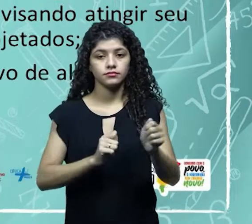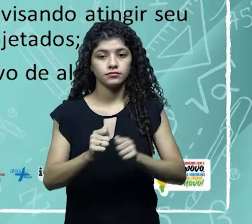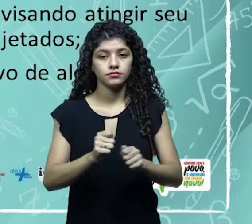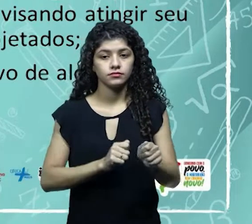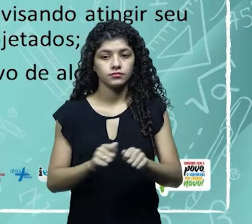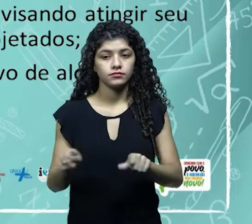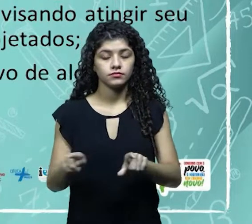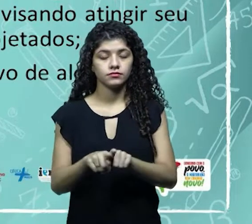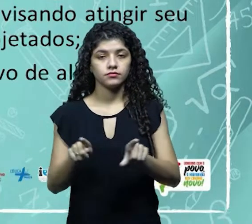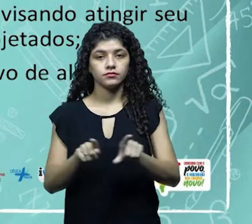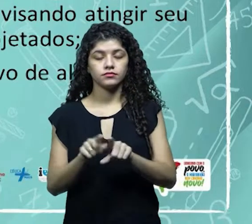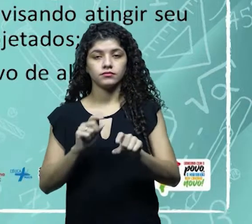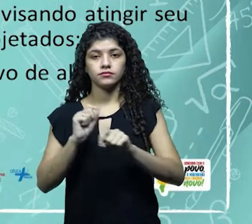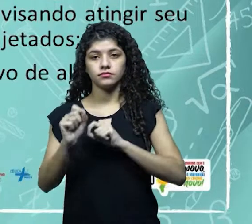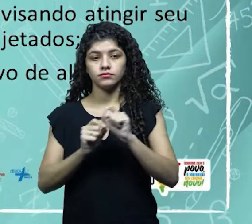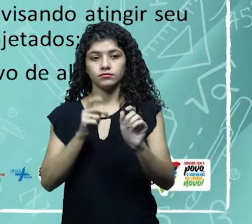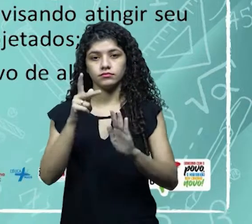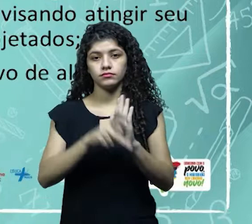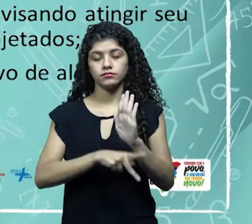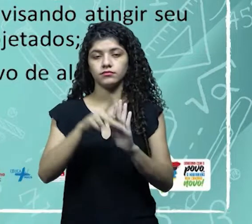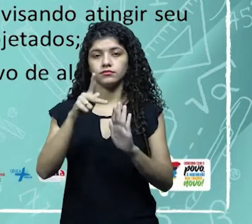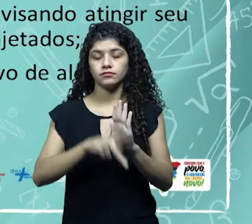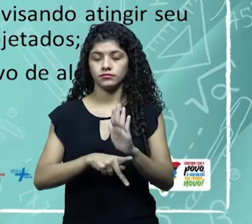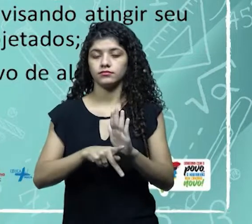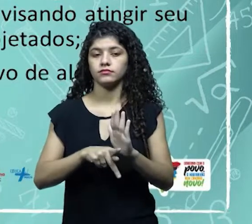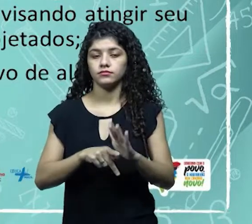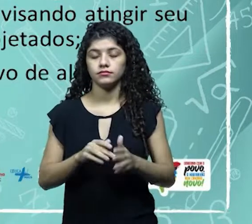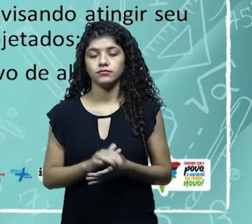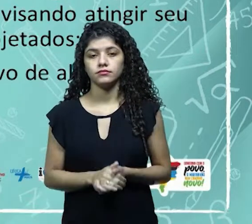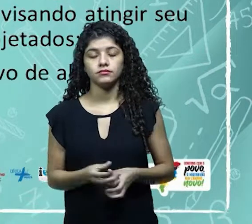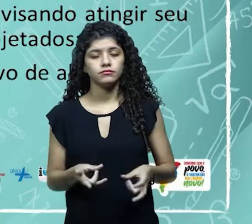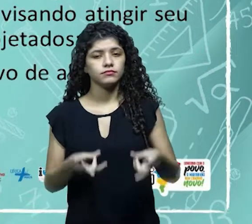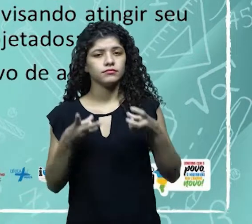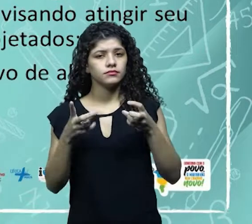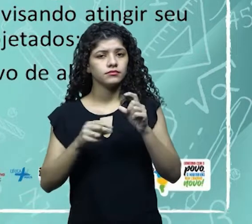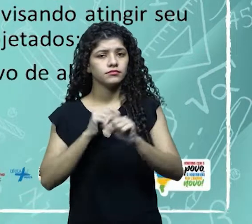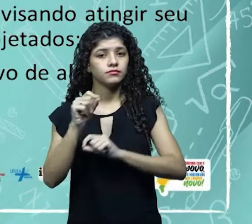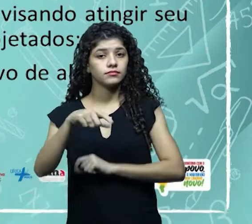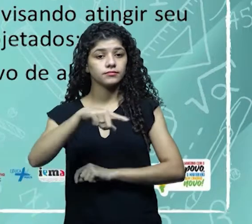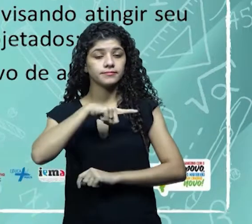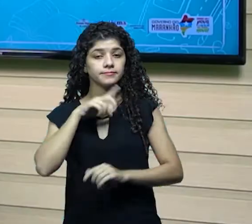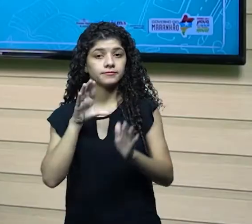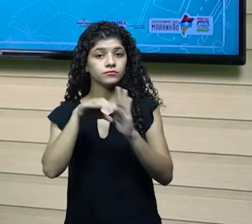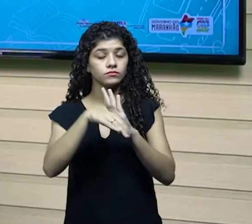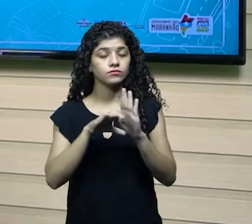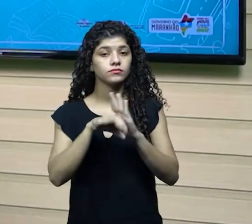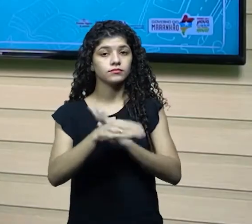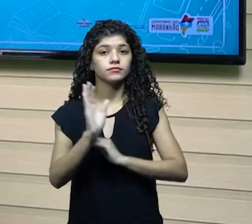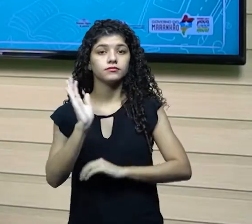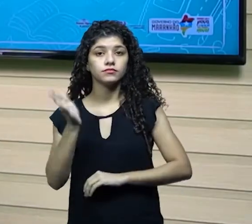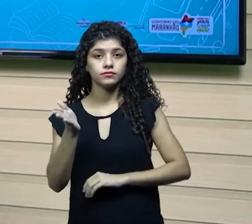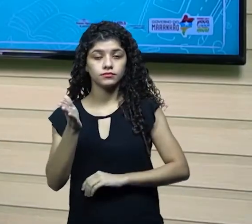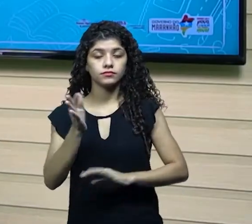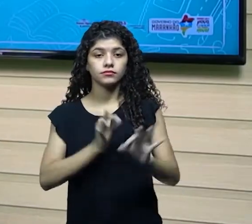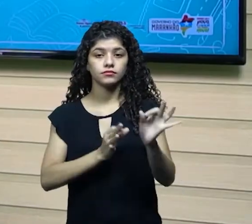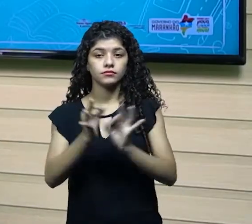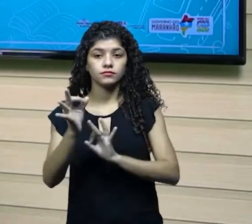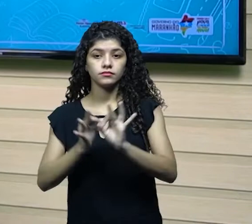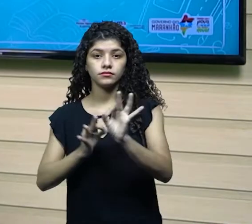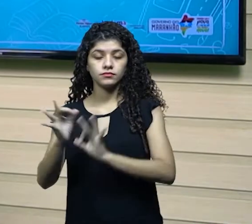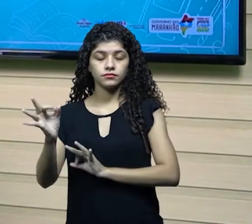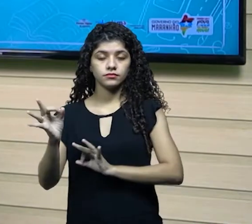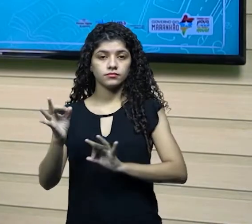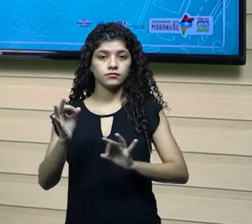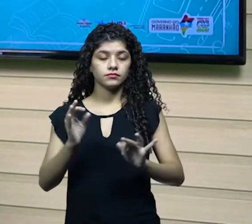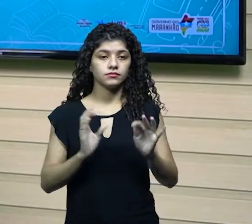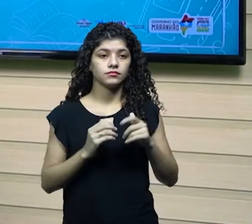pesquisa o planejamento organização coordenação controle e implantação de um projeto de um PC bom aí que